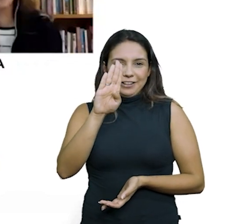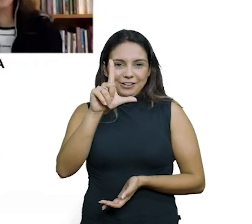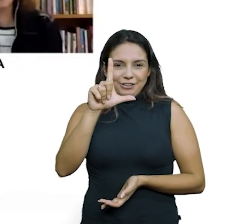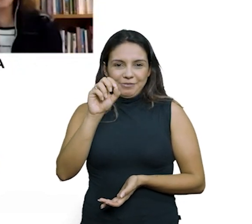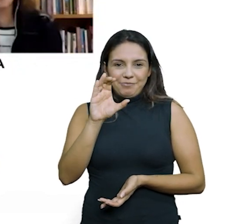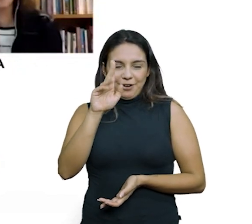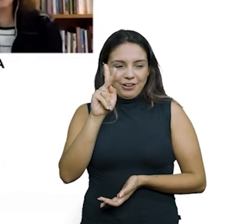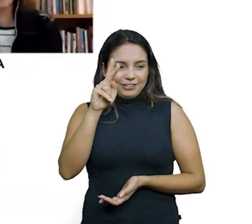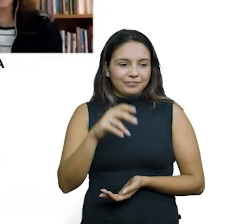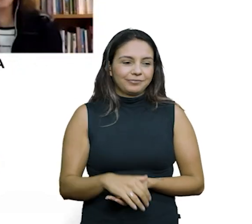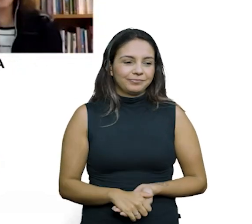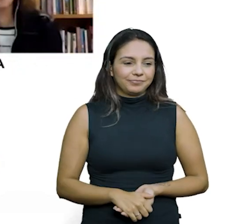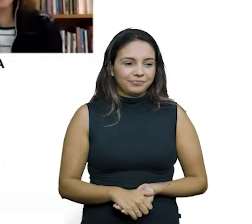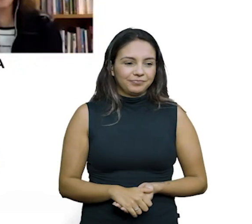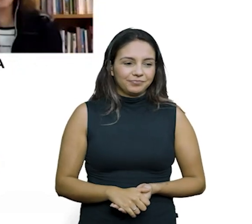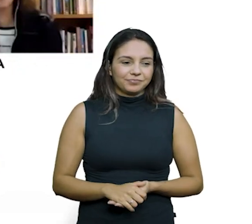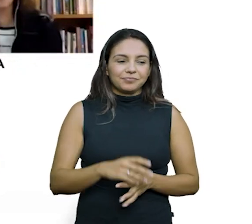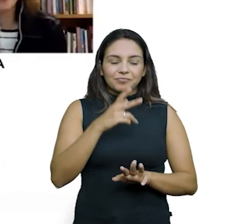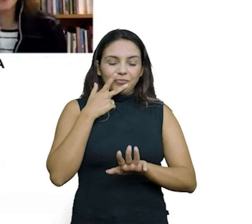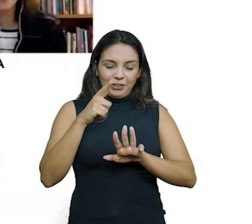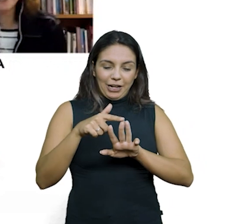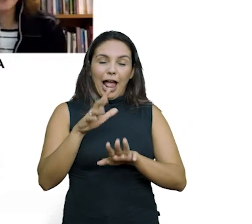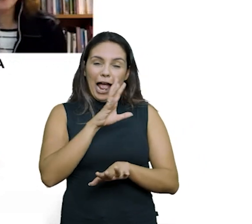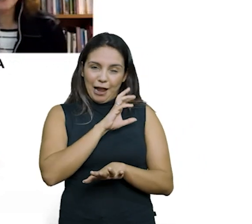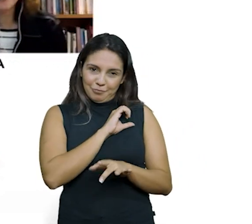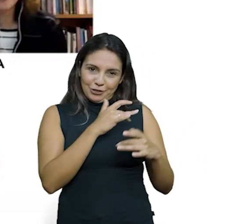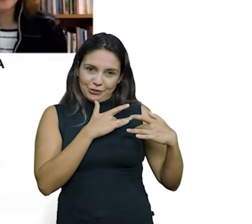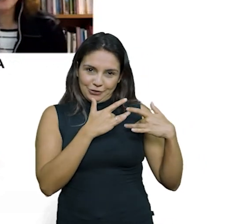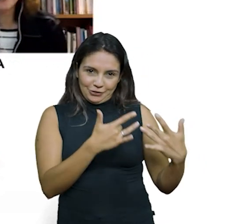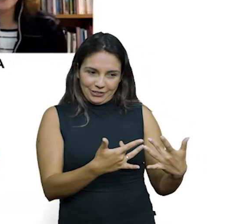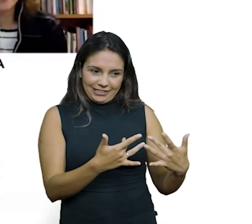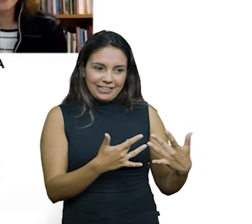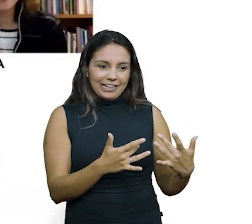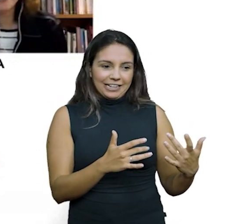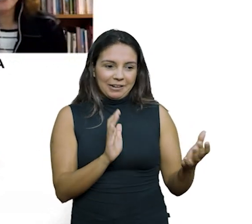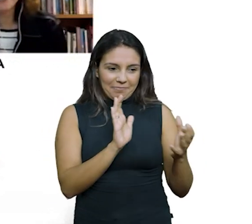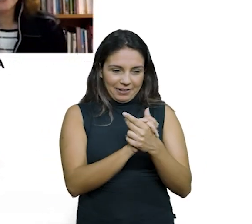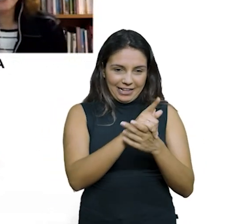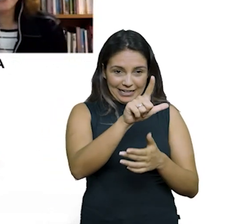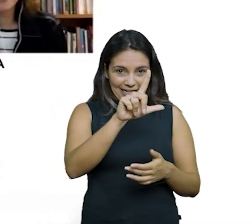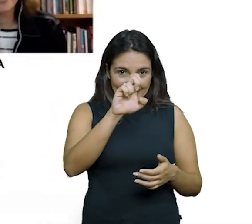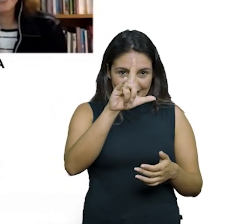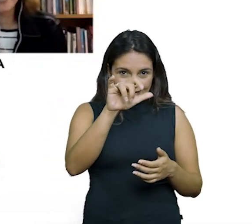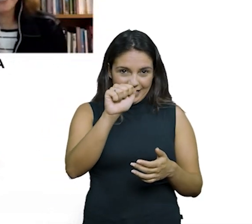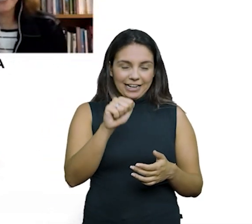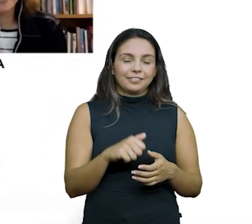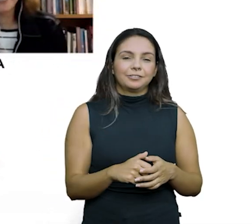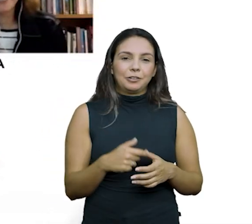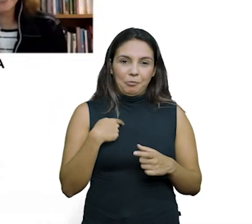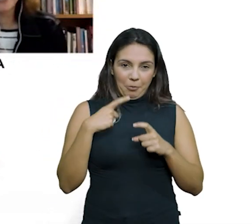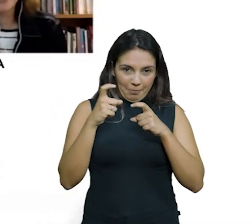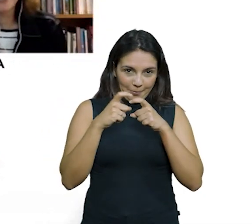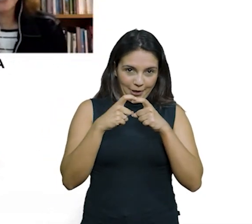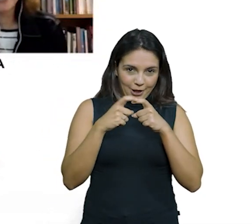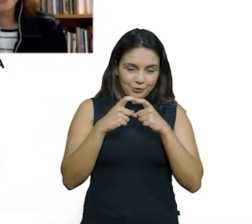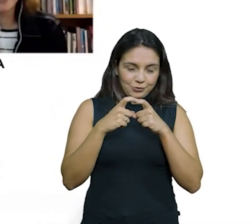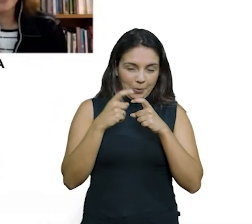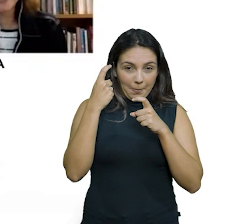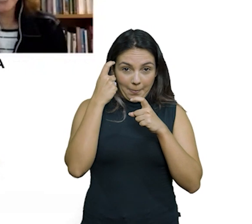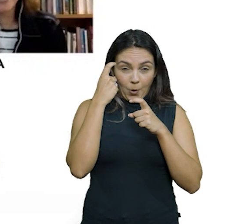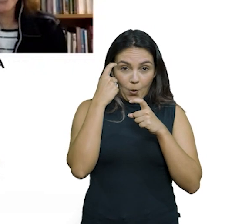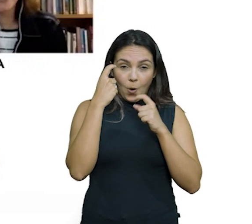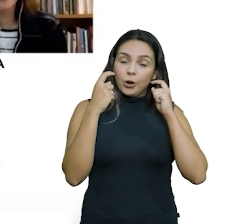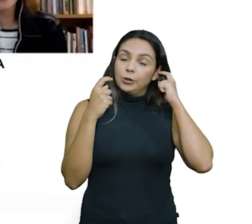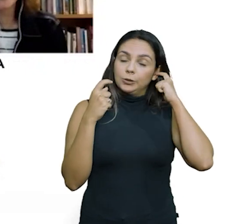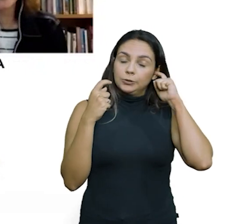de amor e solidariedade ao querido marido da Leila, que é o sofredor, meu médico oftalmologista,